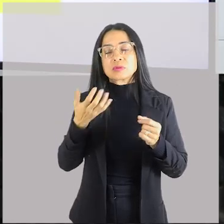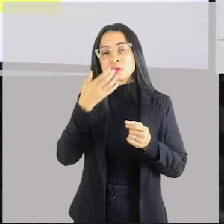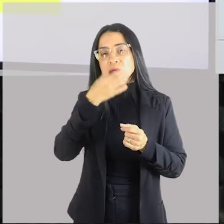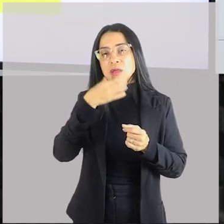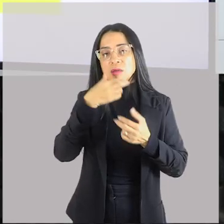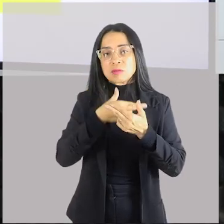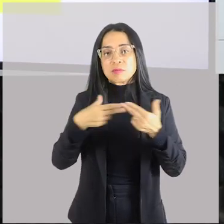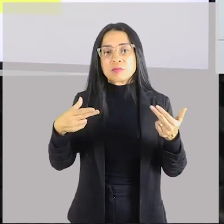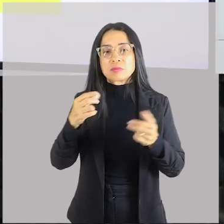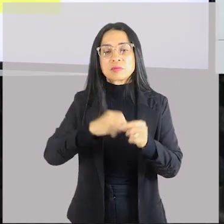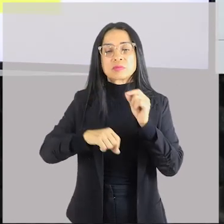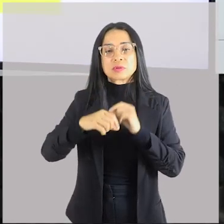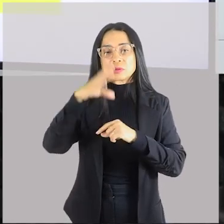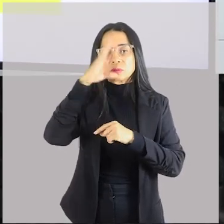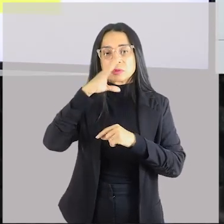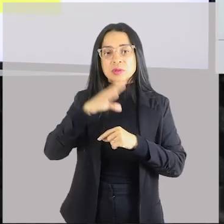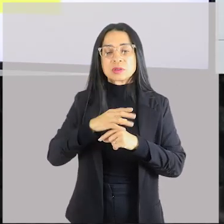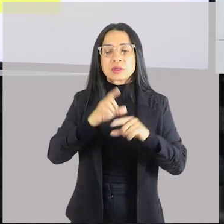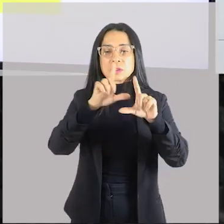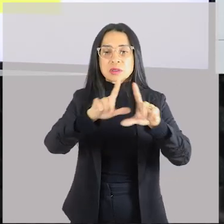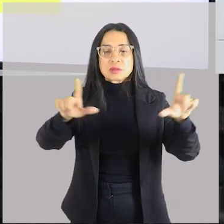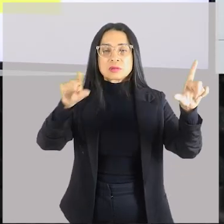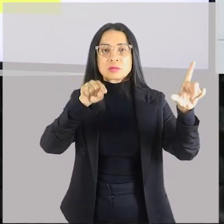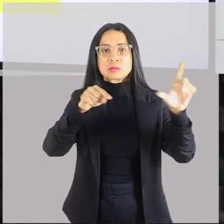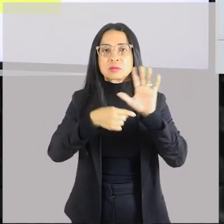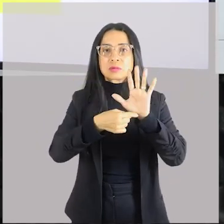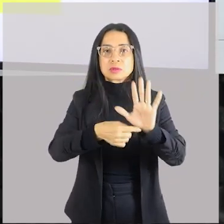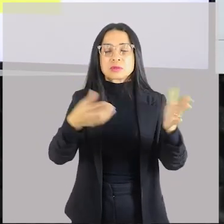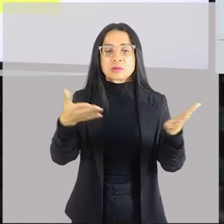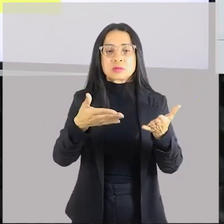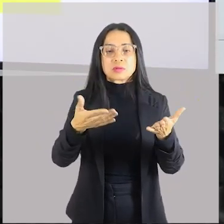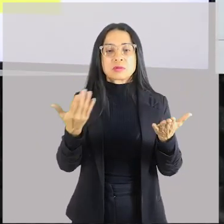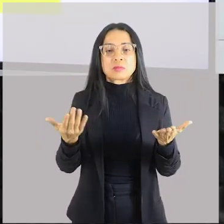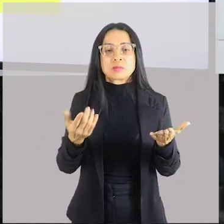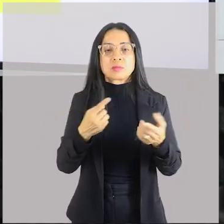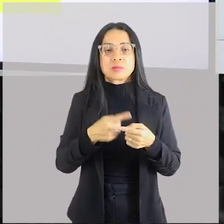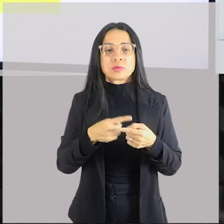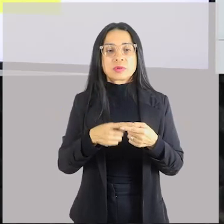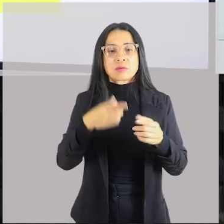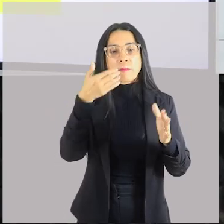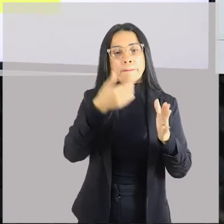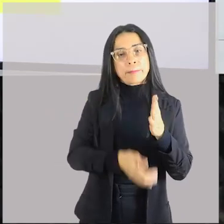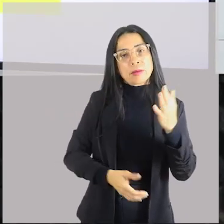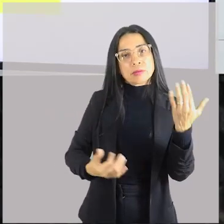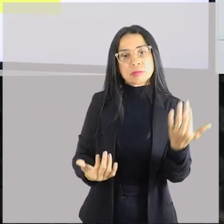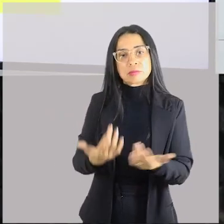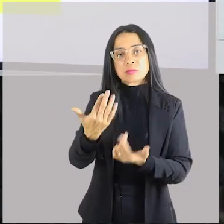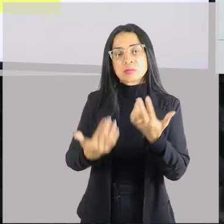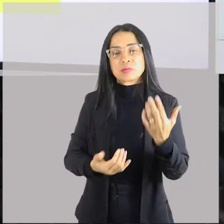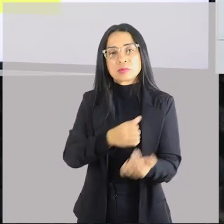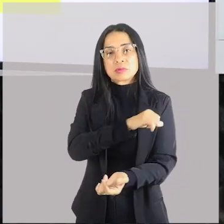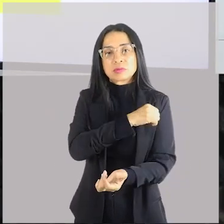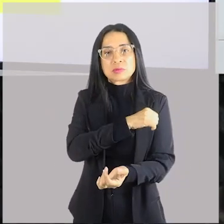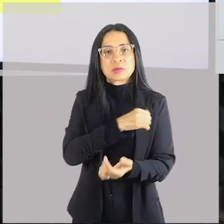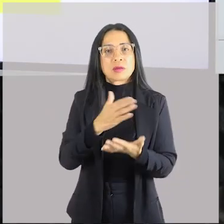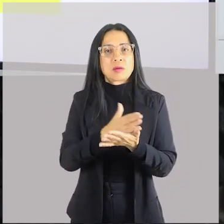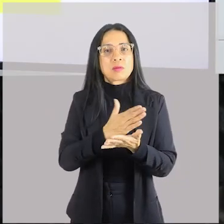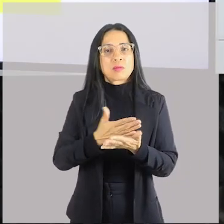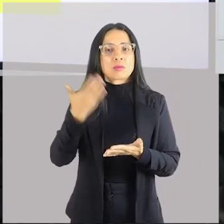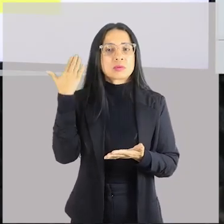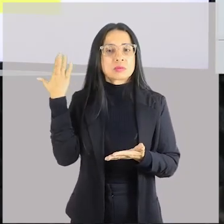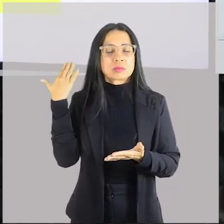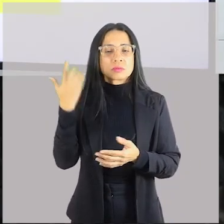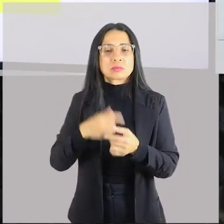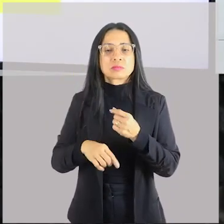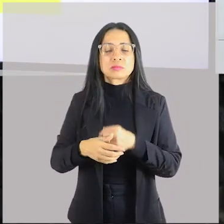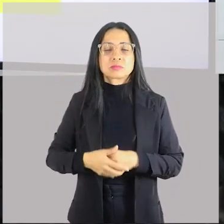essa brasilidade esse quadro aqui eu coloquei porque se não estiver enganado ele foi perdido no incêndio no Rio de Janeiro alguns anos atrás